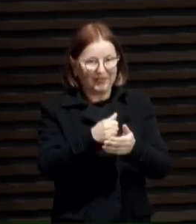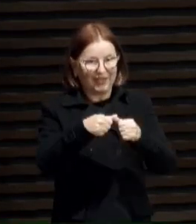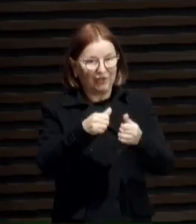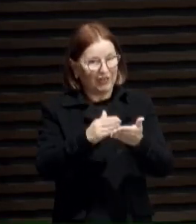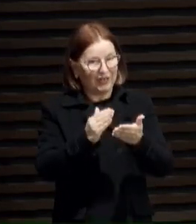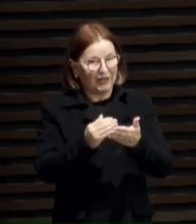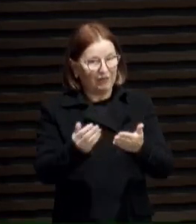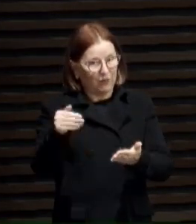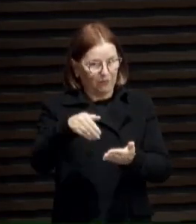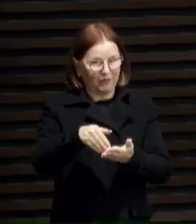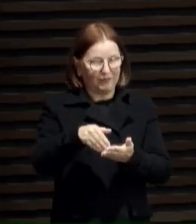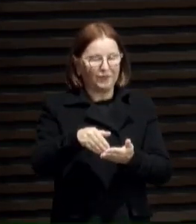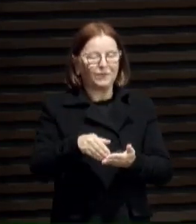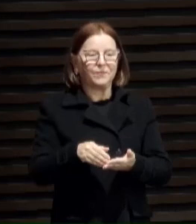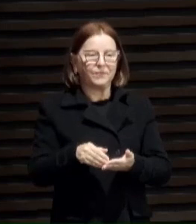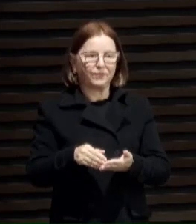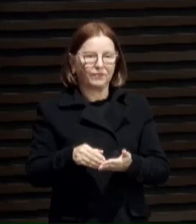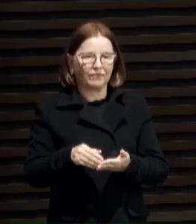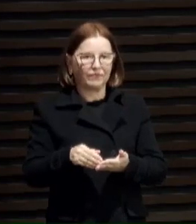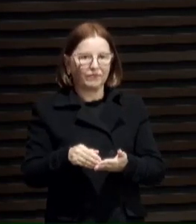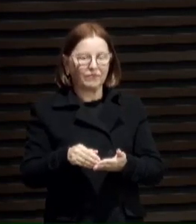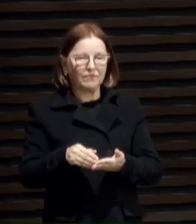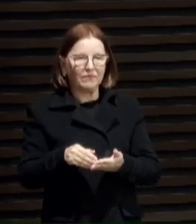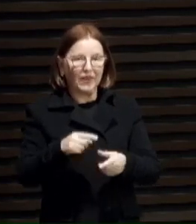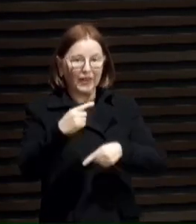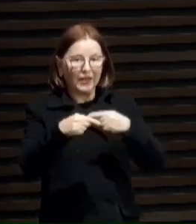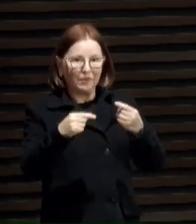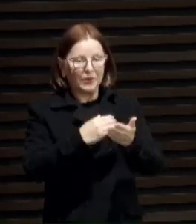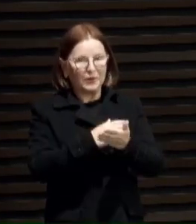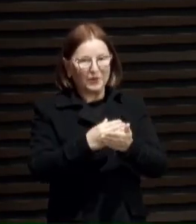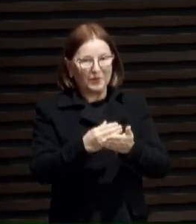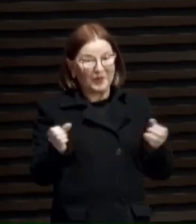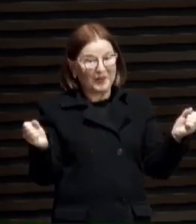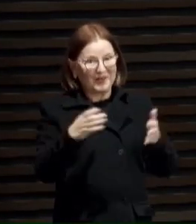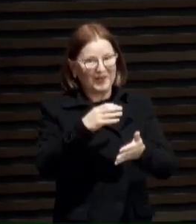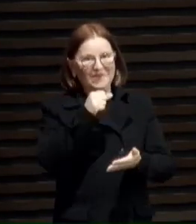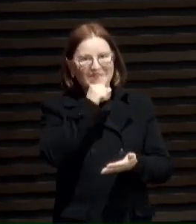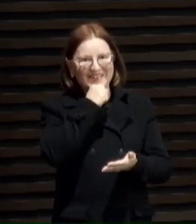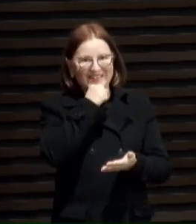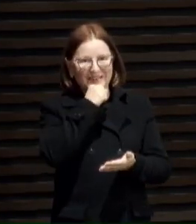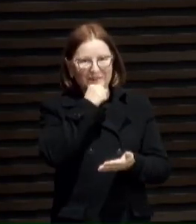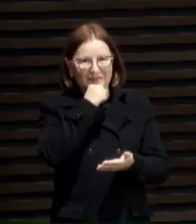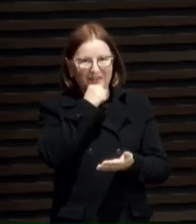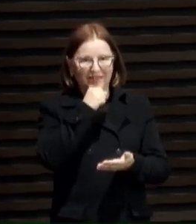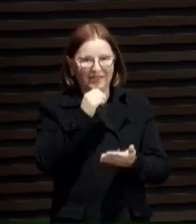é o último do Velho Testamento e na sequência começa o Novo Testamento, então, com Mateus.